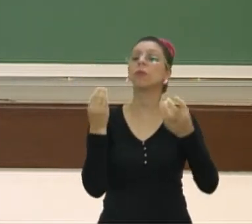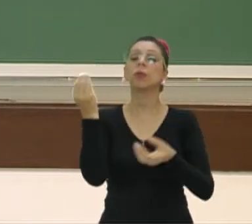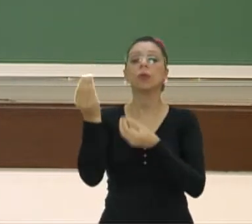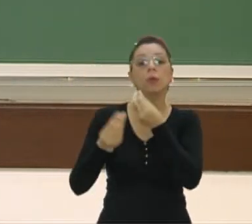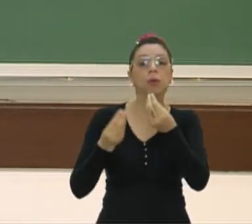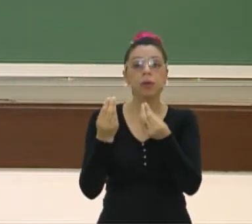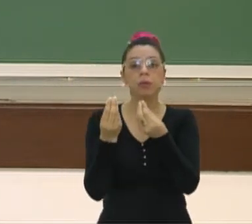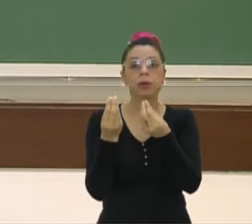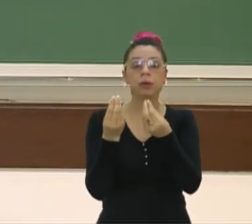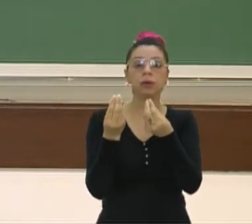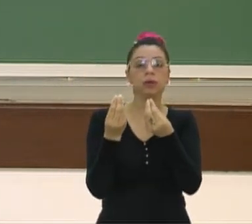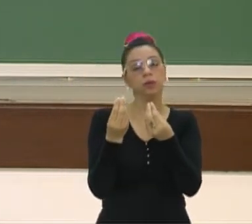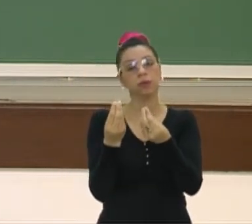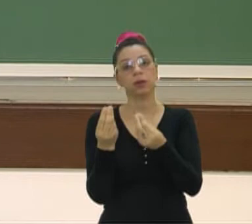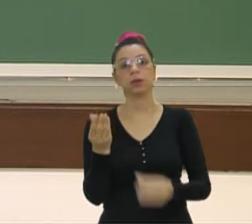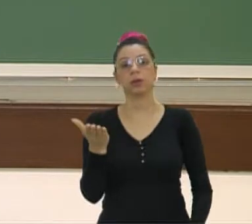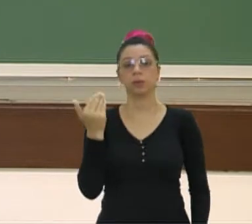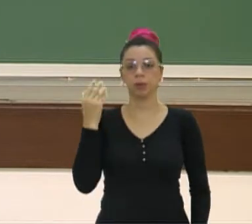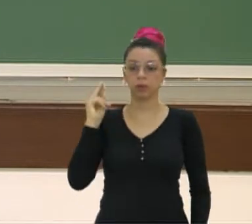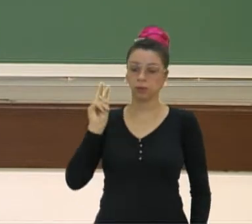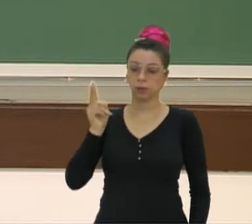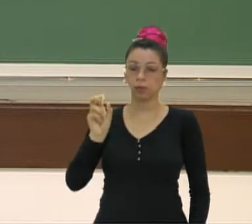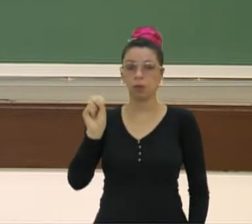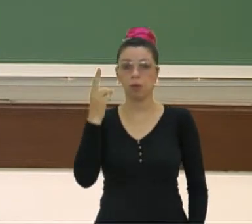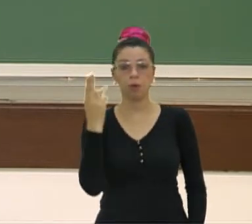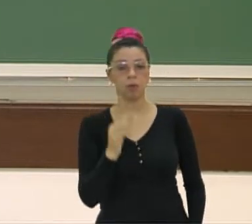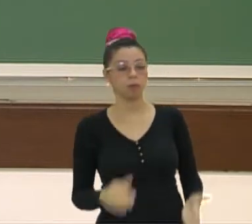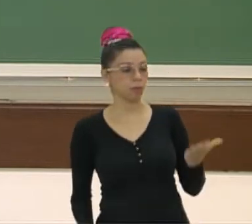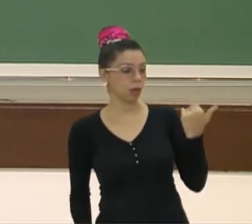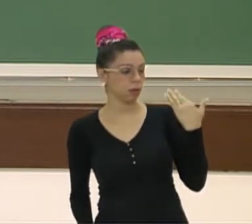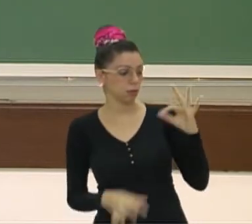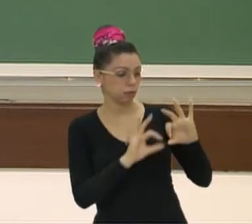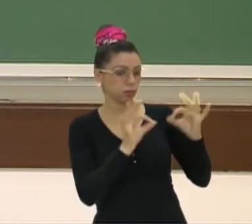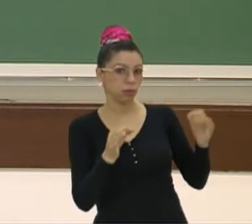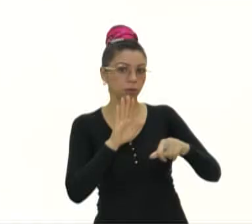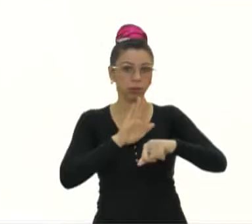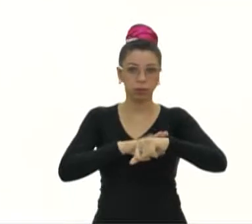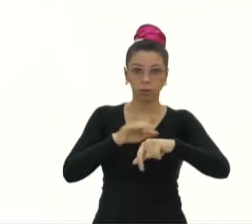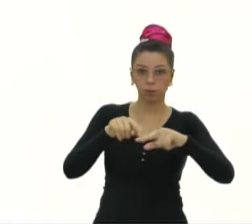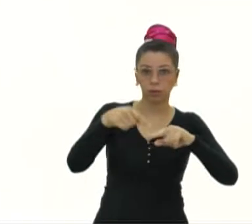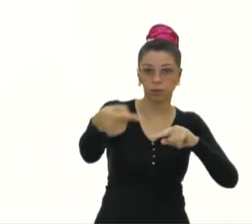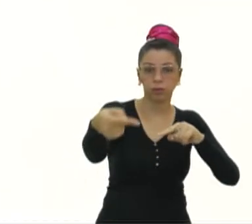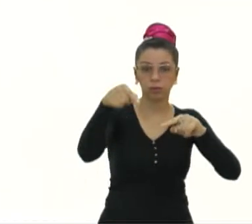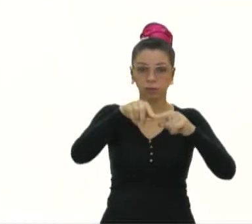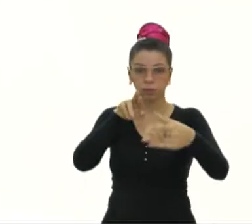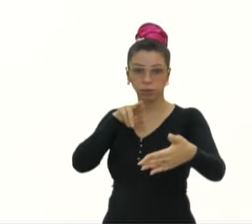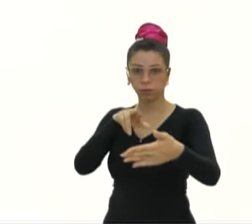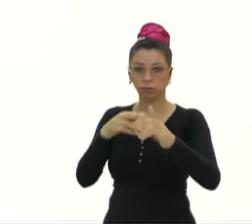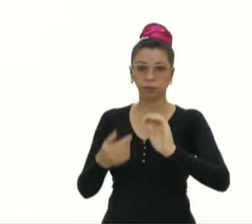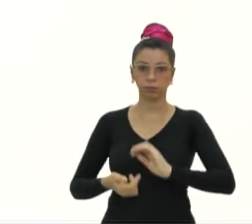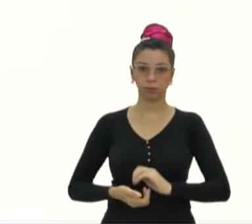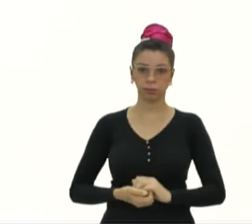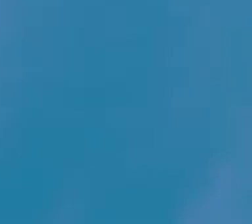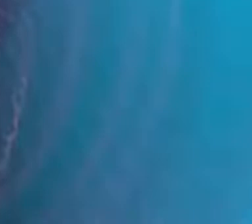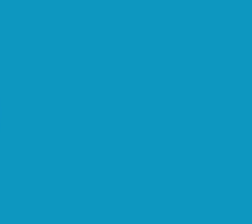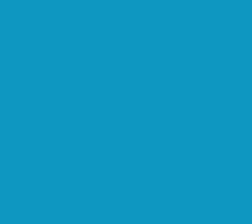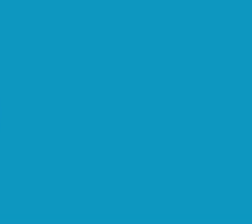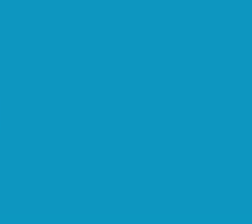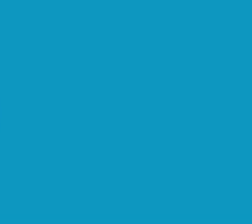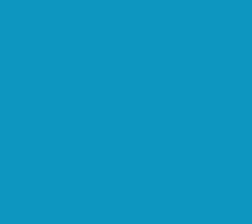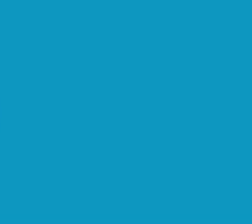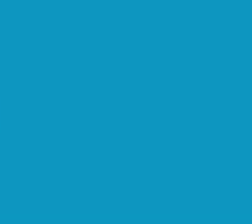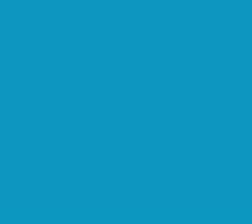vai ser posto, se vai ser passado contínuo ou passado simples. Vou dar um tempo para vocês fazerem e a gente já volta.